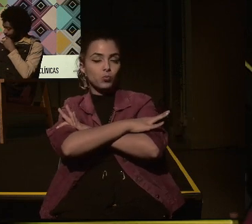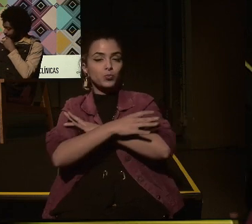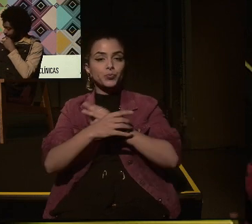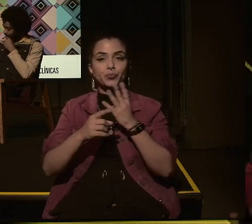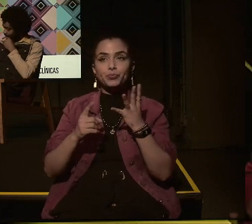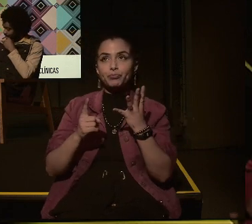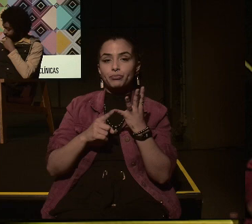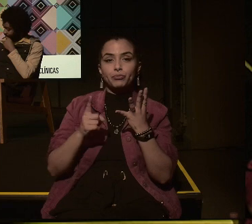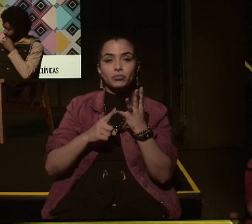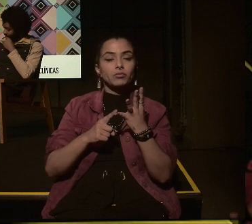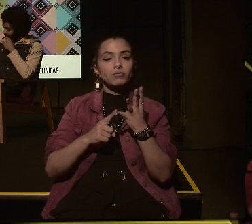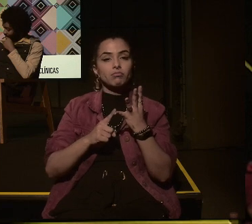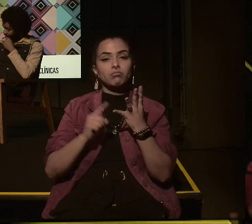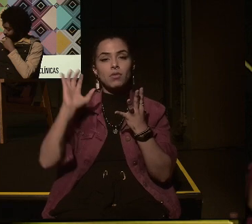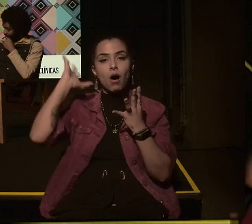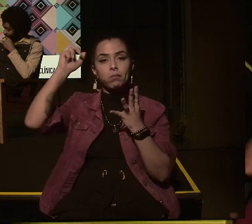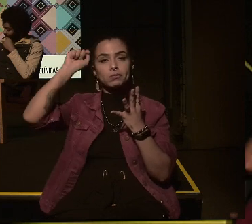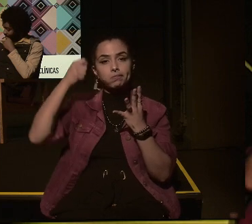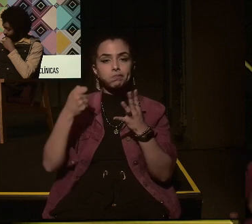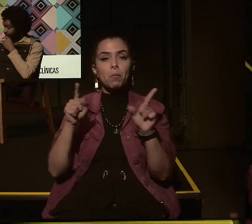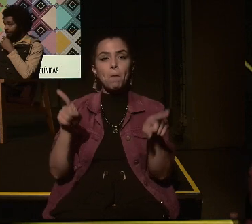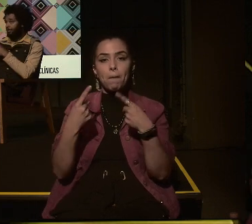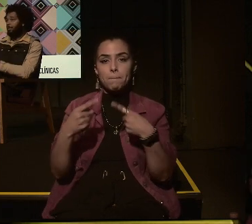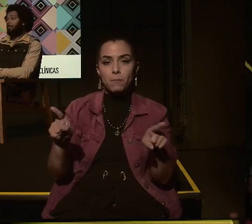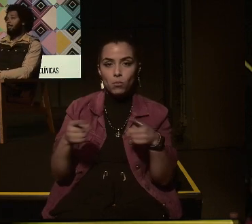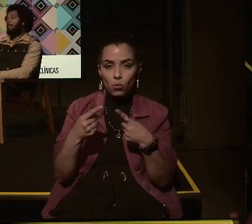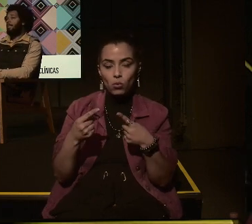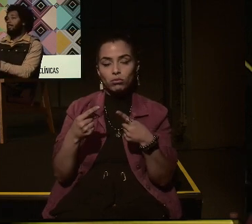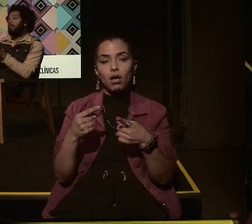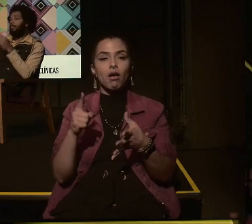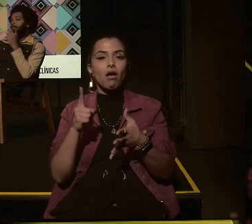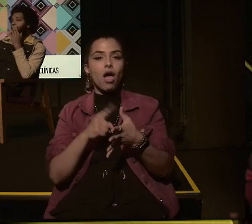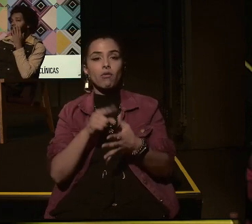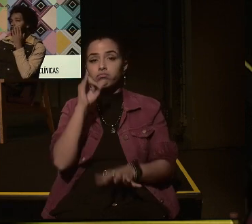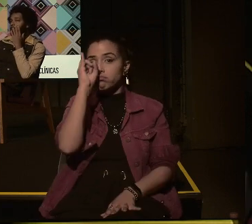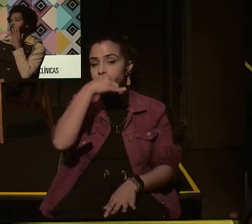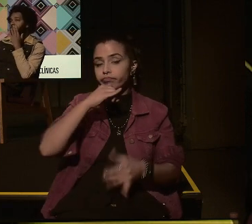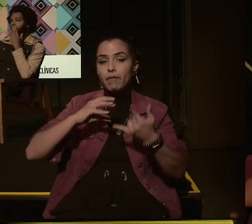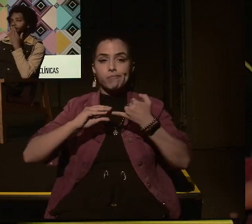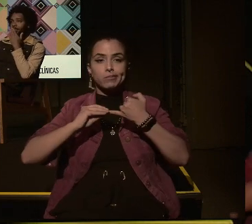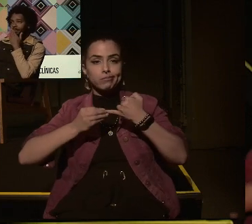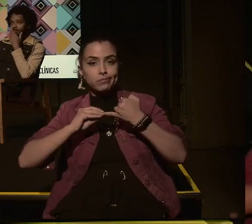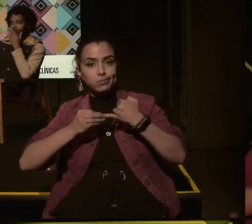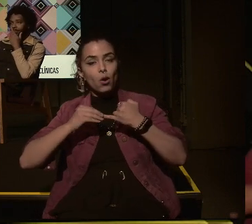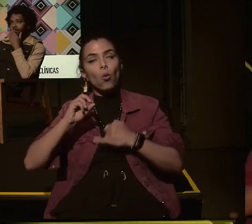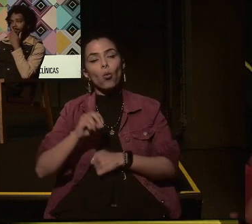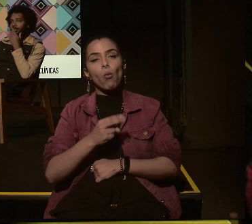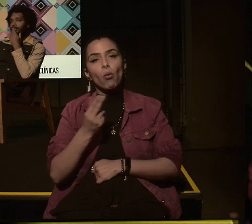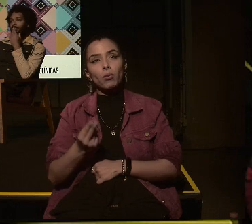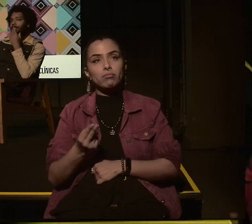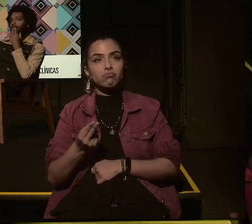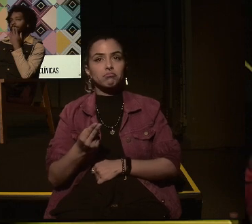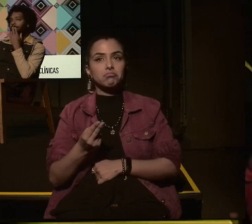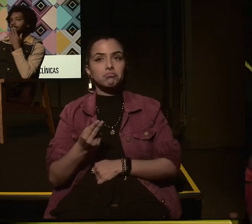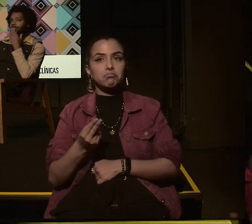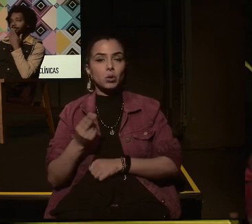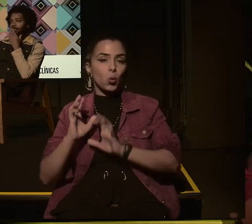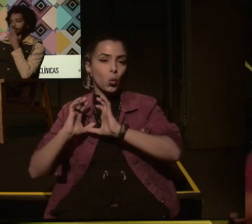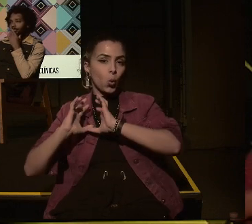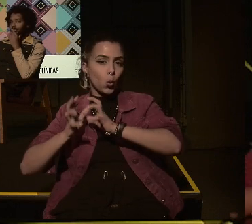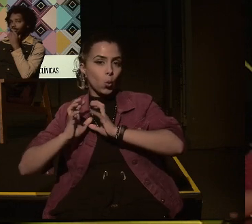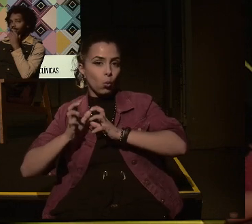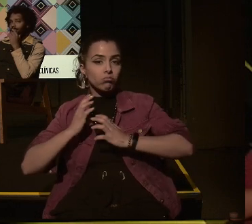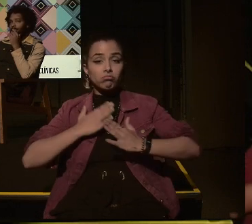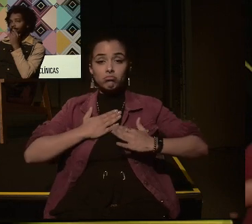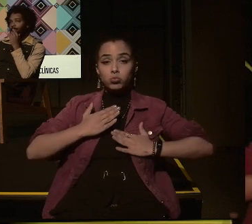É na black music. É com a feijoada. É no coco. É